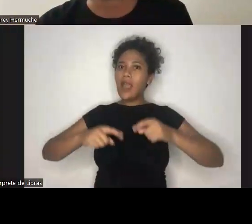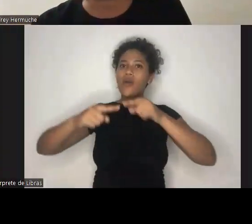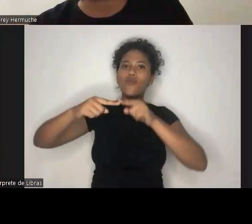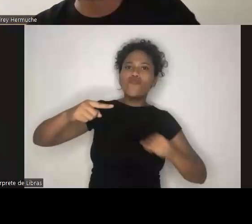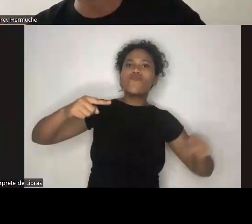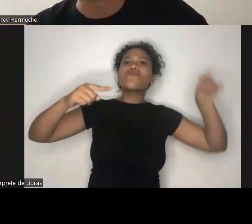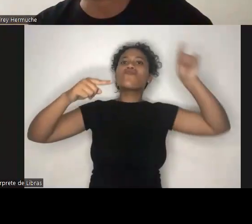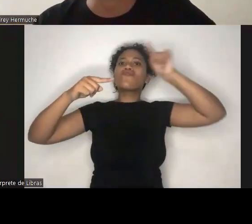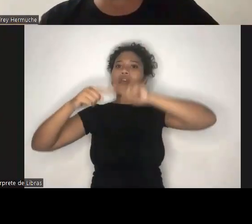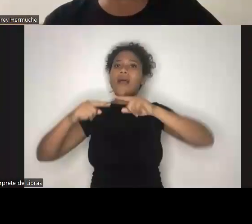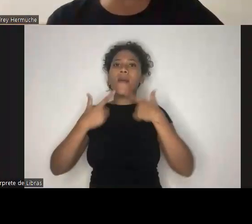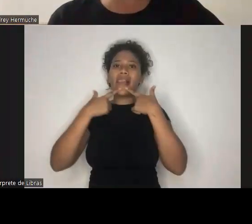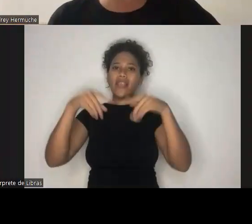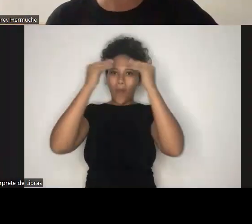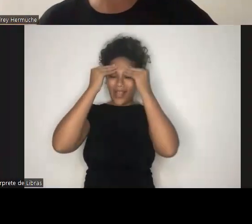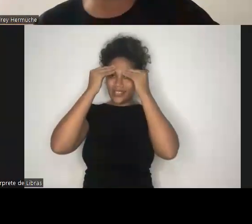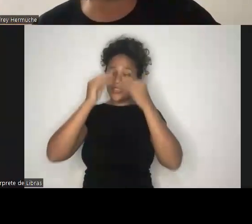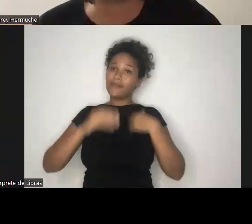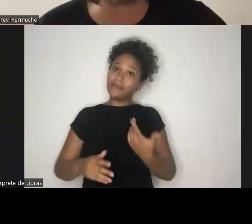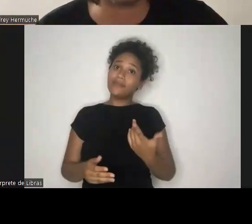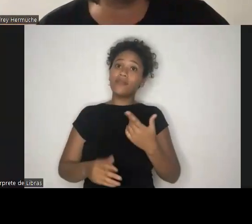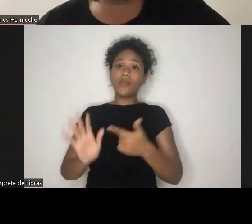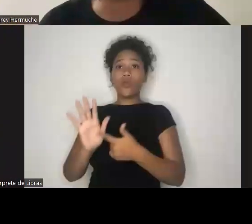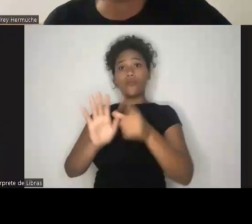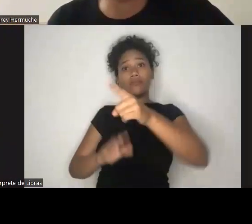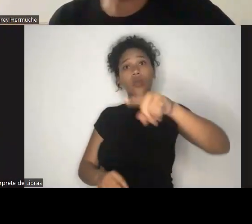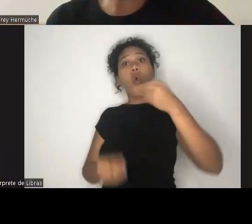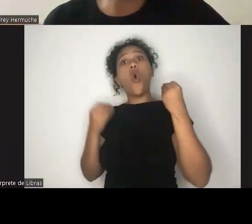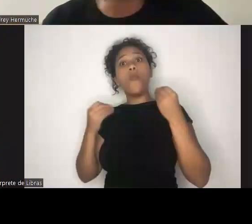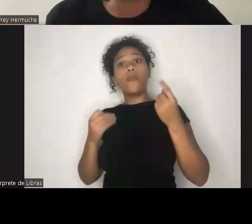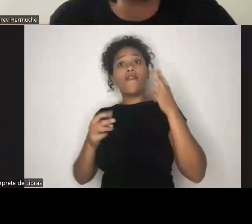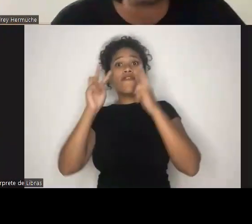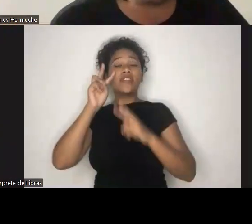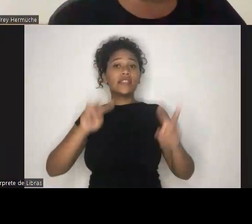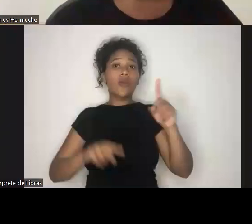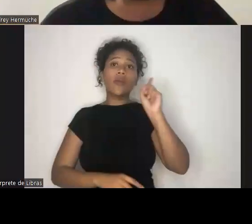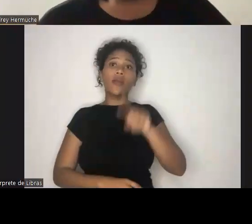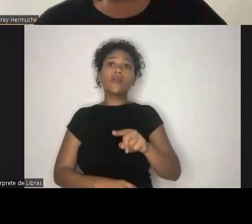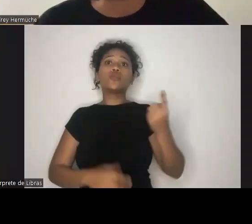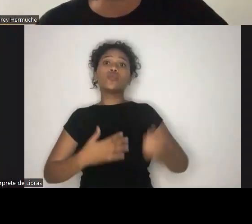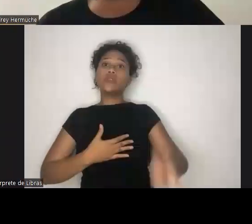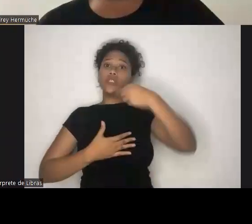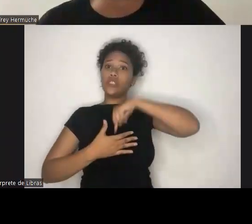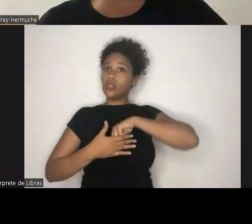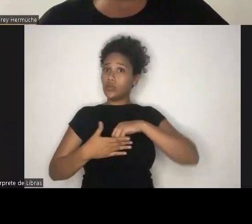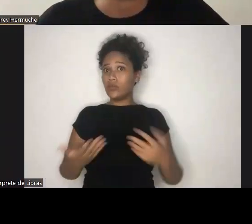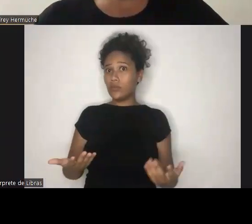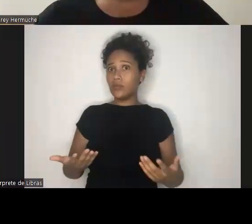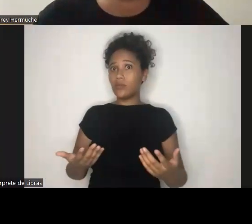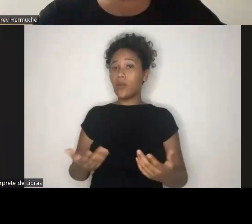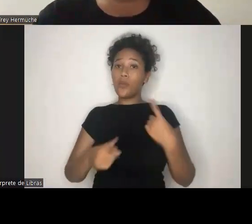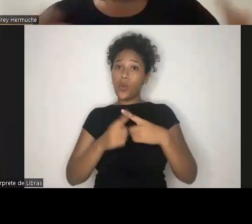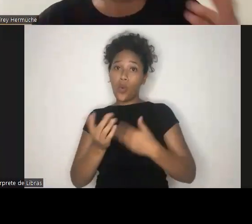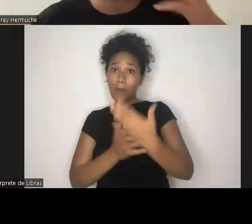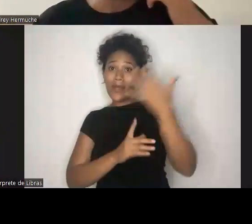eu criei de linguagem né para mostrar para vocês como que eu cheguei numa visão muito subjetiva porque aquele começo da palestra ele